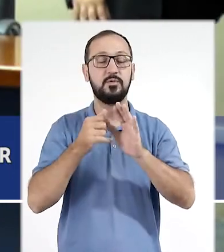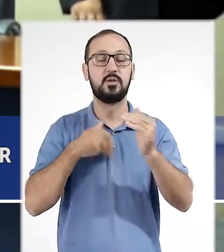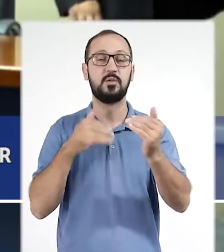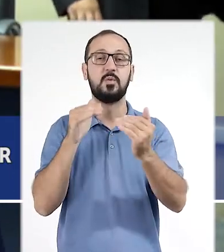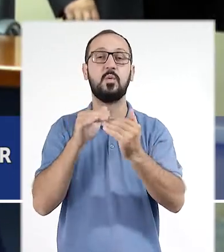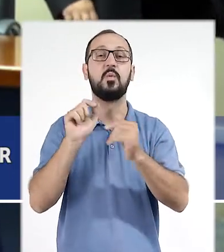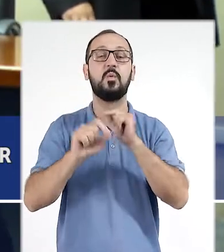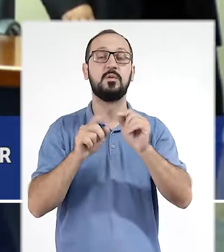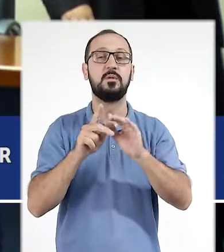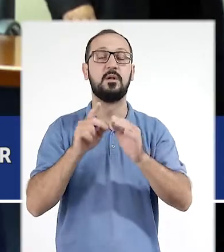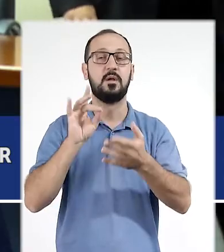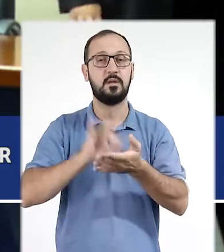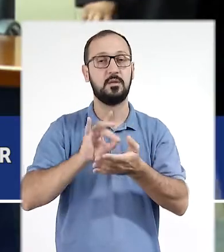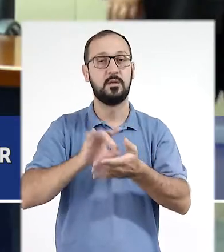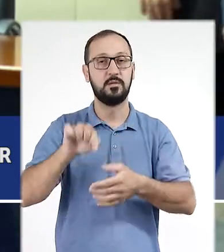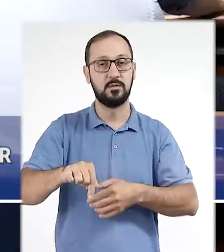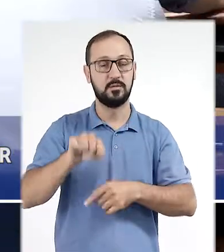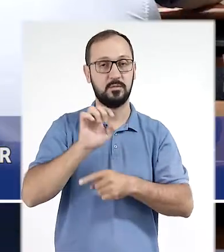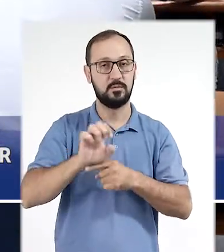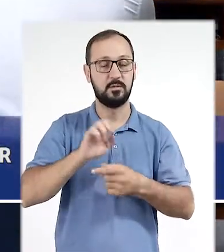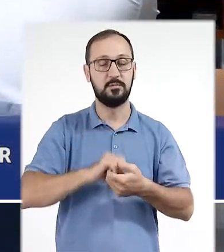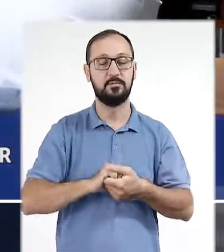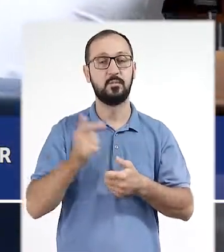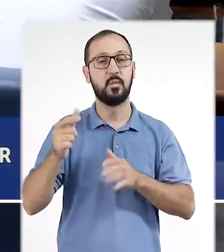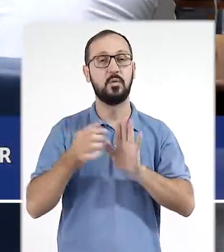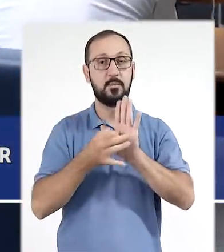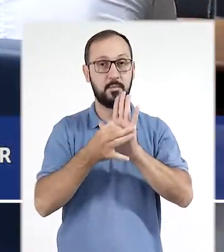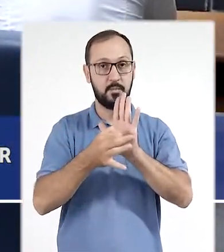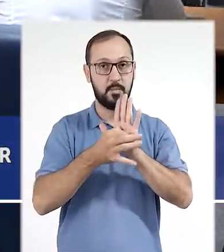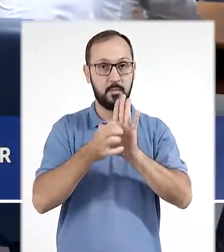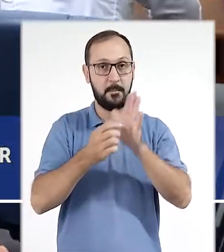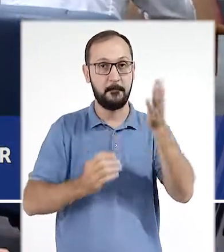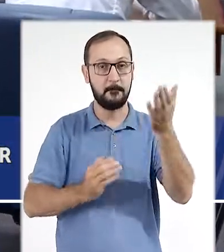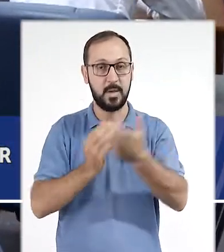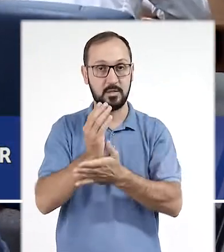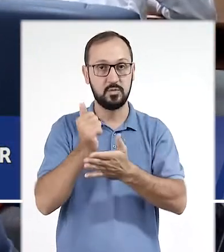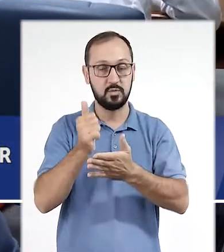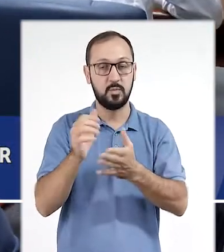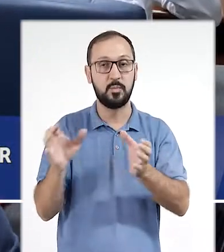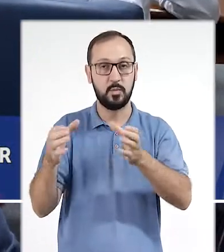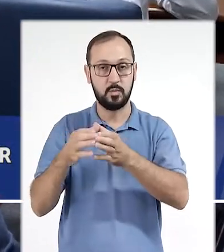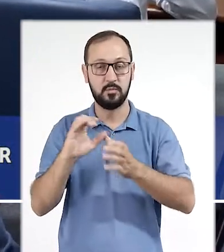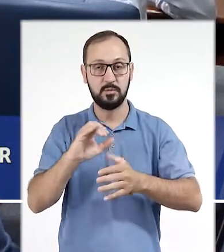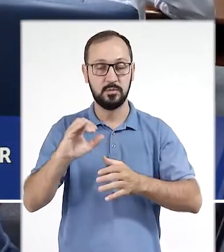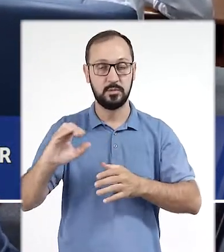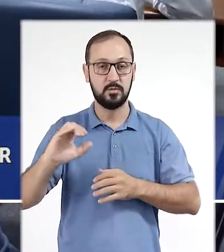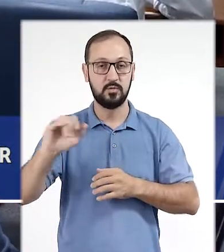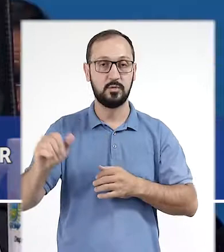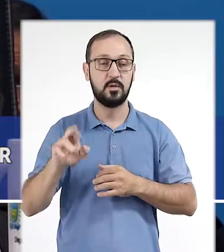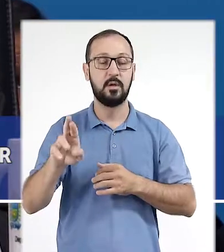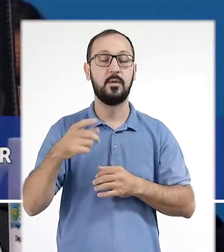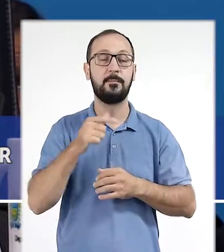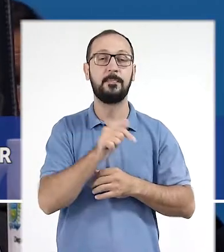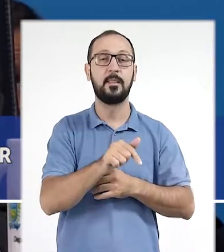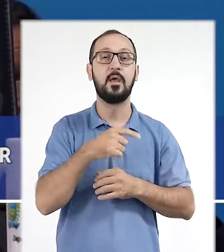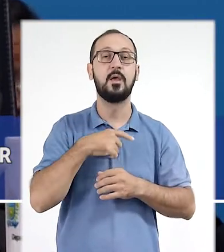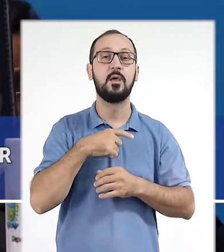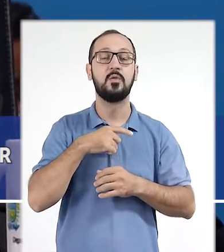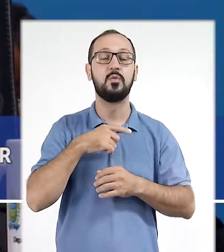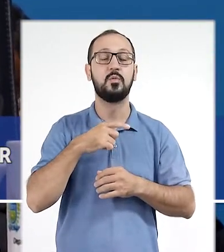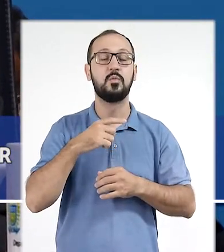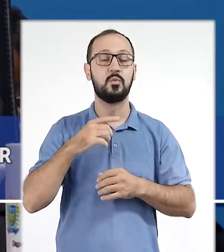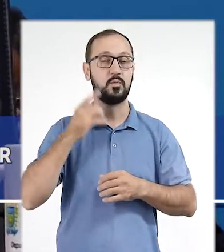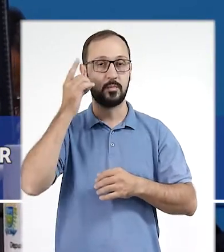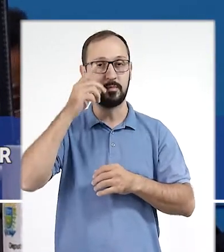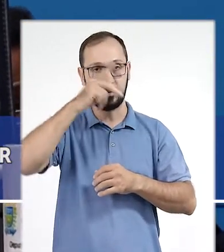ao encontro de uma realidade aqui no nosso estado. Outra proposta que recebeu parecer favorável da comissão é de autoria do